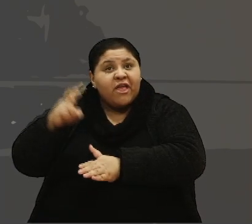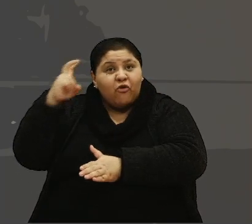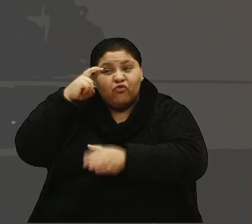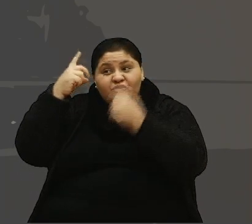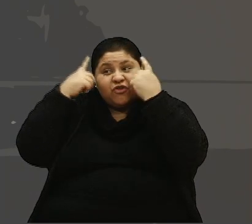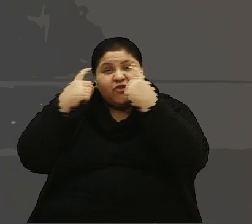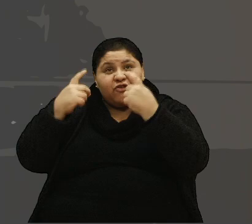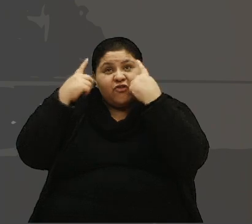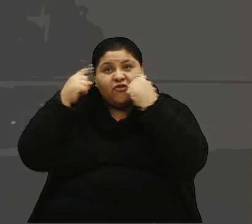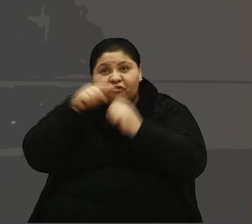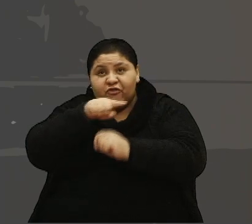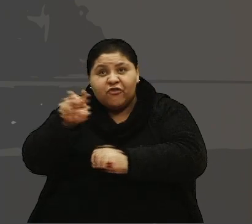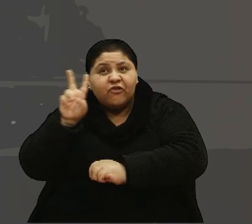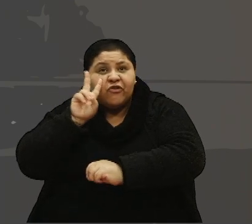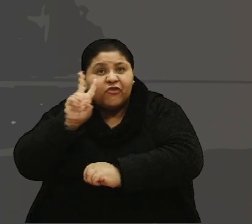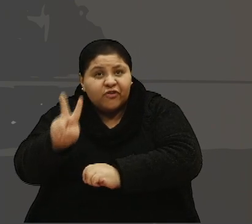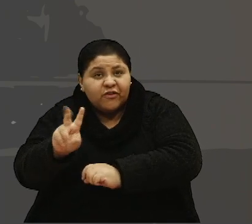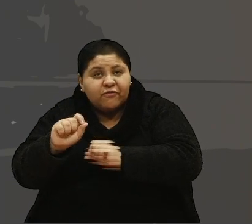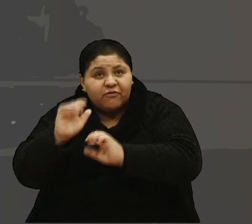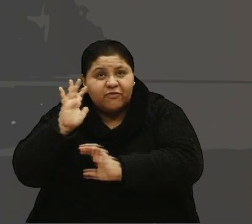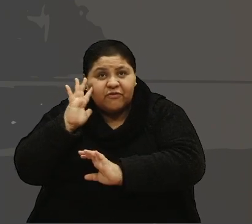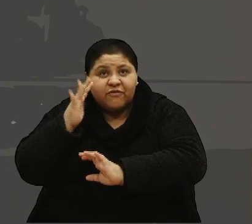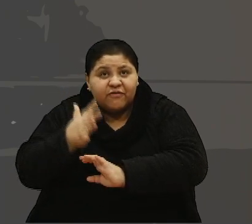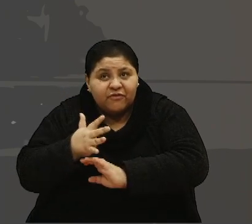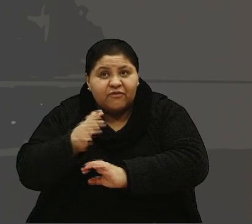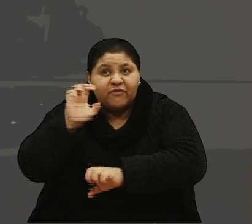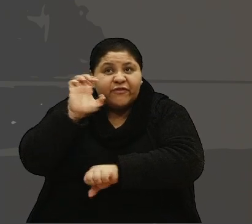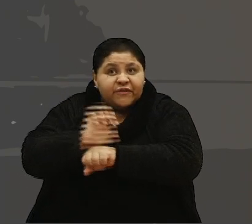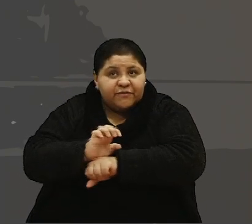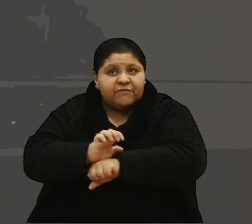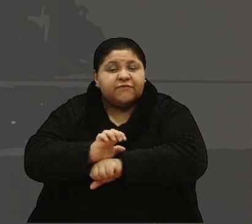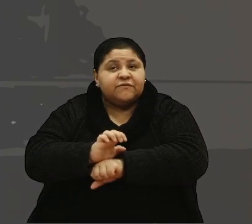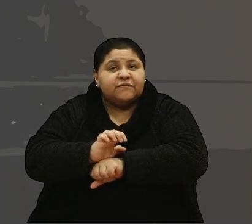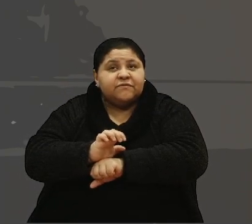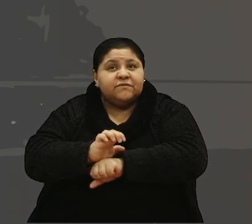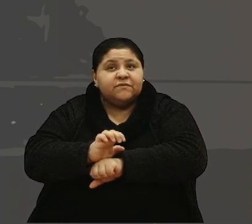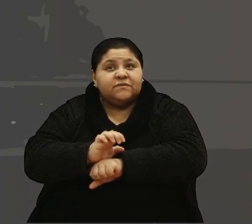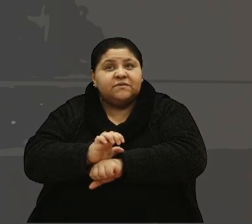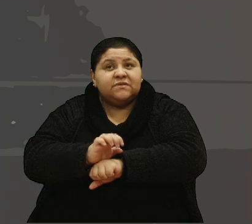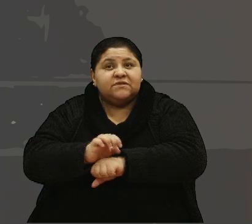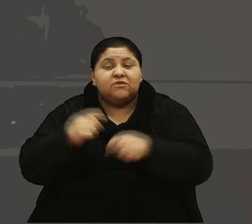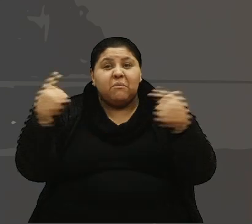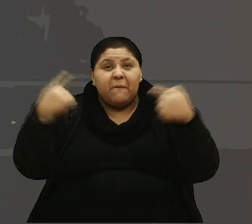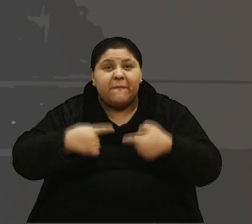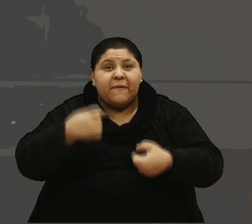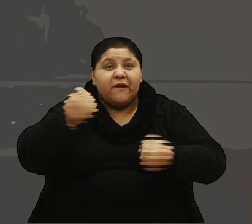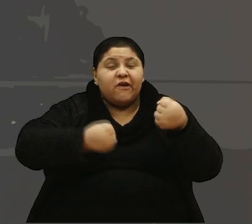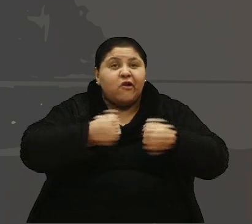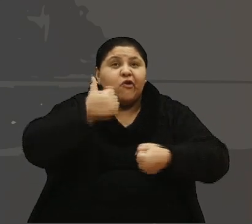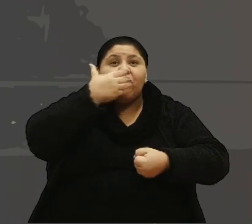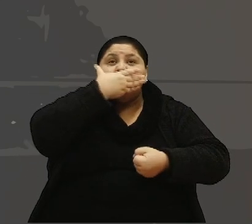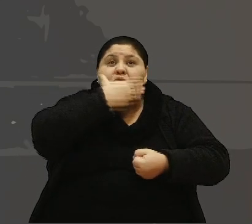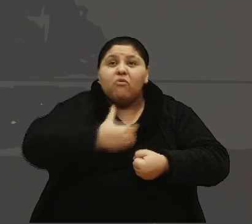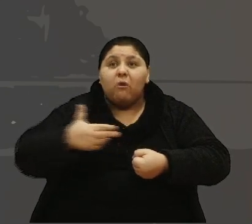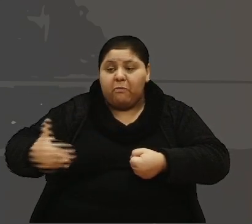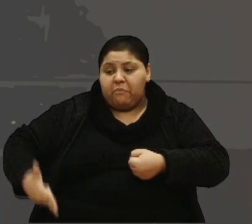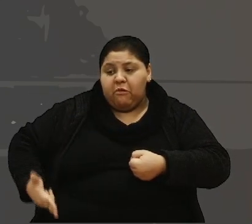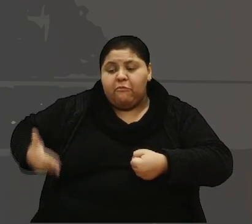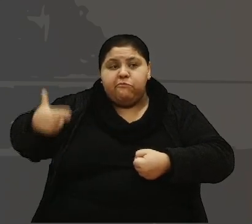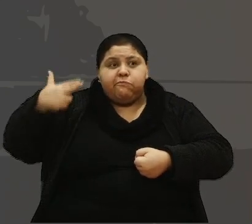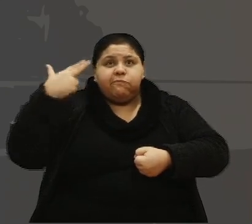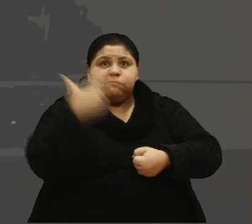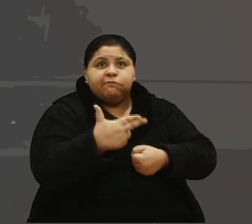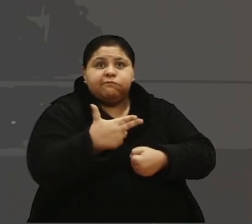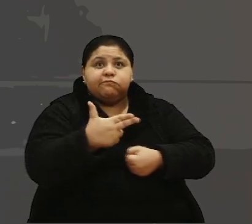violência. Ou vocês não viram aquele caso que aconteceu no nosso estado, onde por uma briga de trânsito, um homem sacou uma arma, atirou no